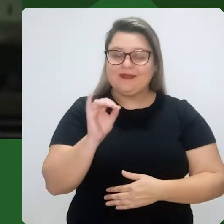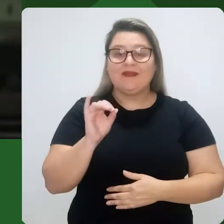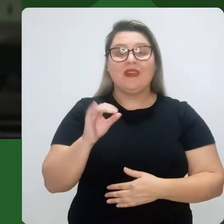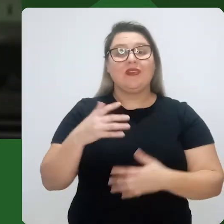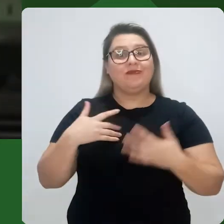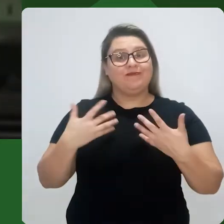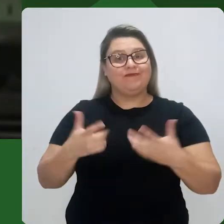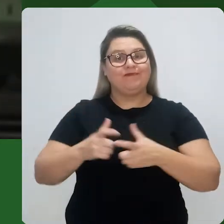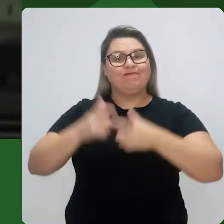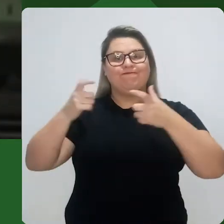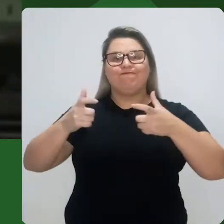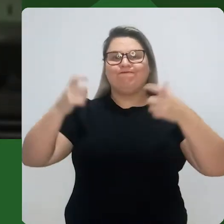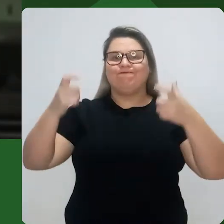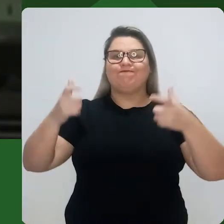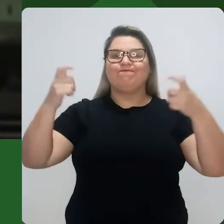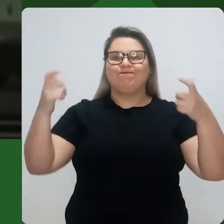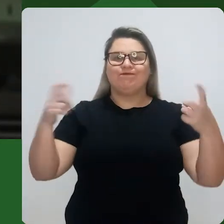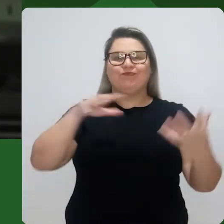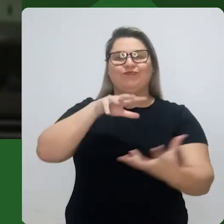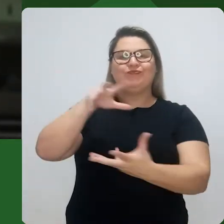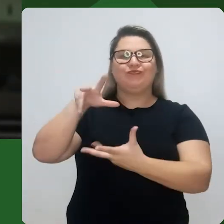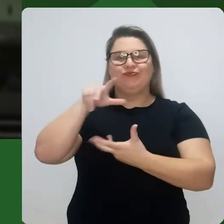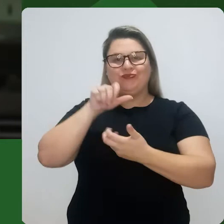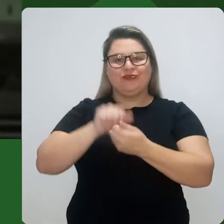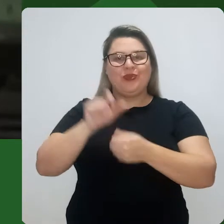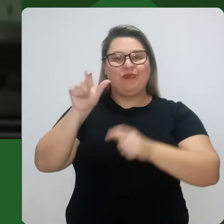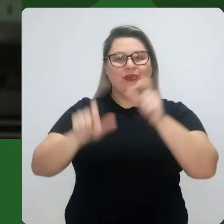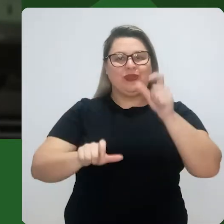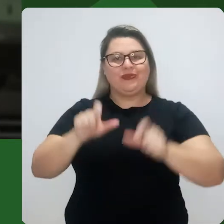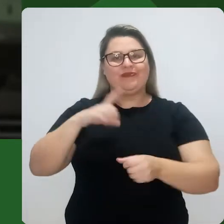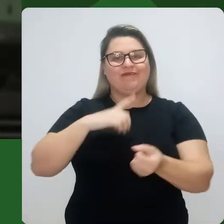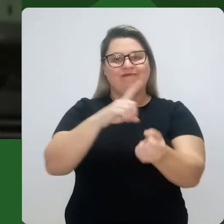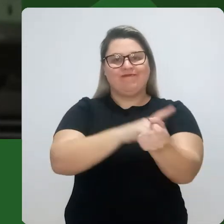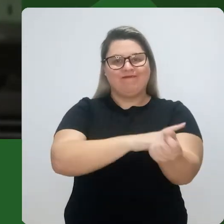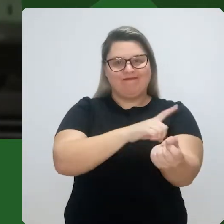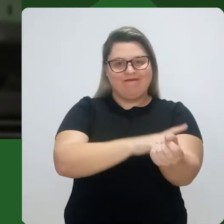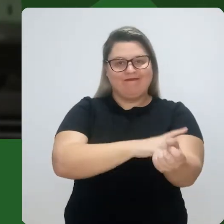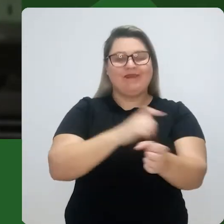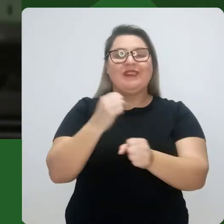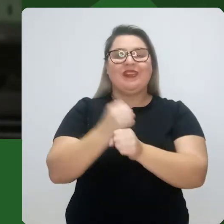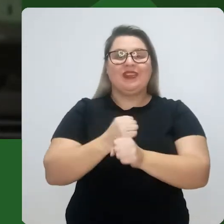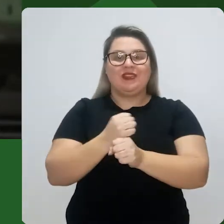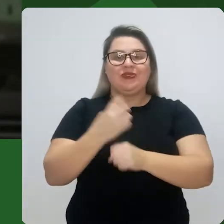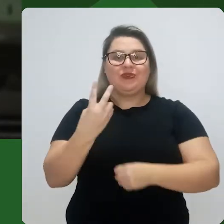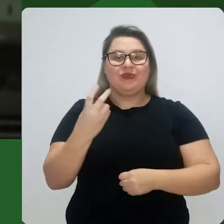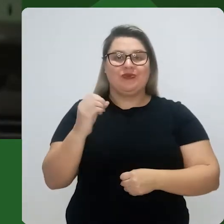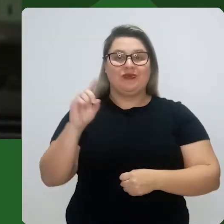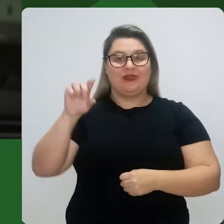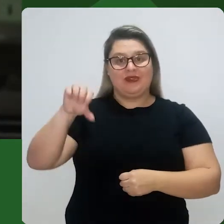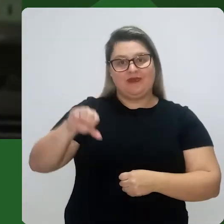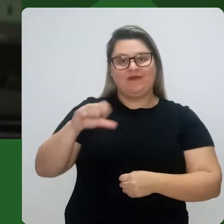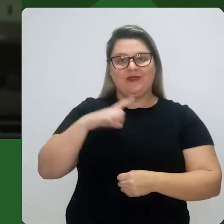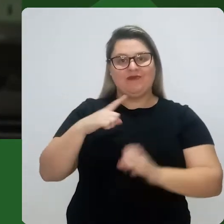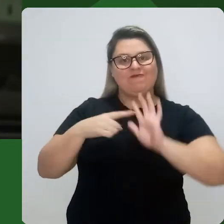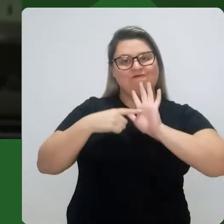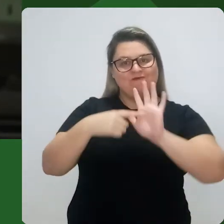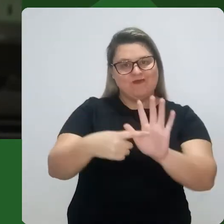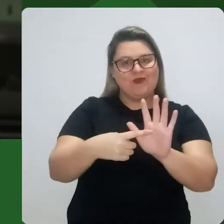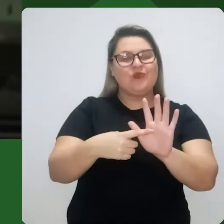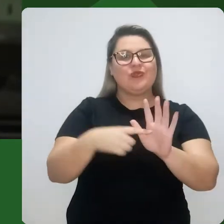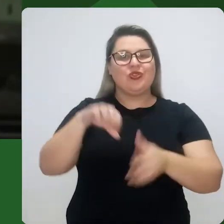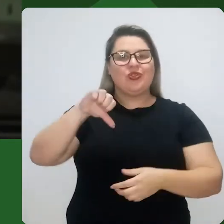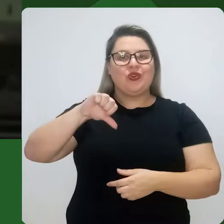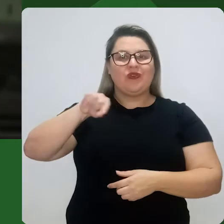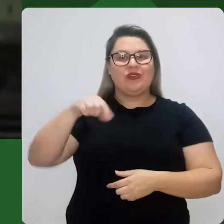Olá! É grande o número de diabéticos no mundo. Dados de 2019 apontam para uma prevalência